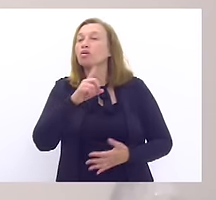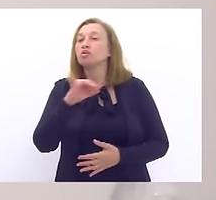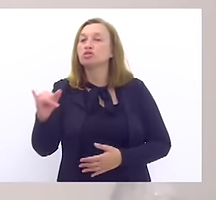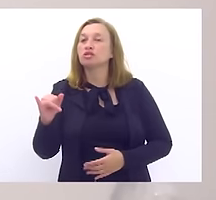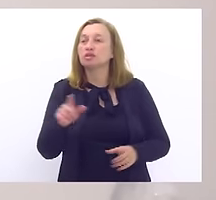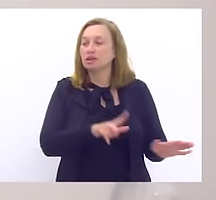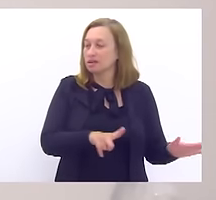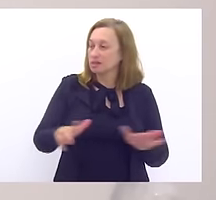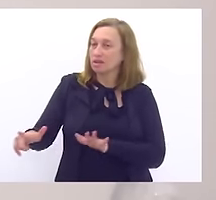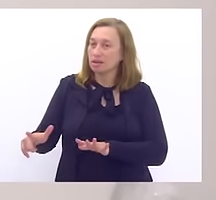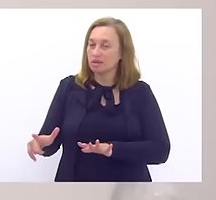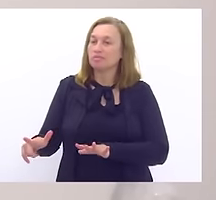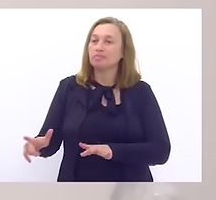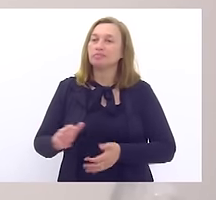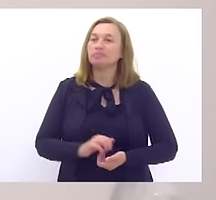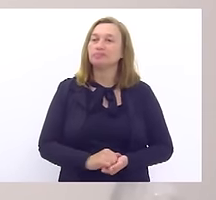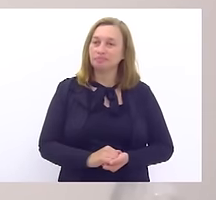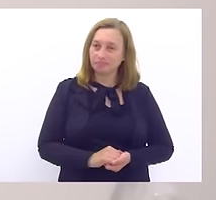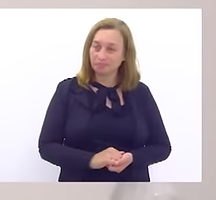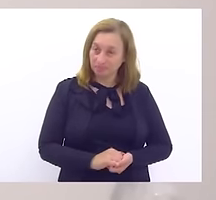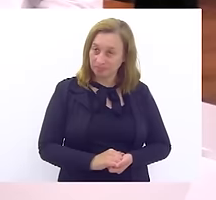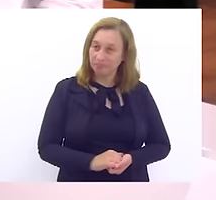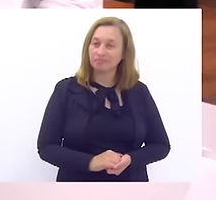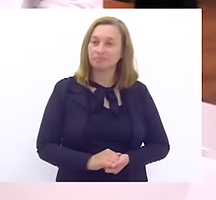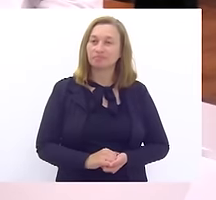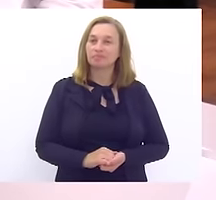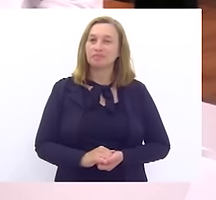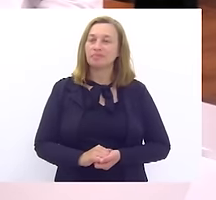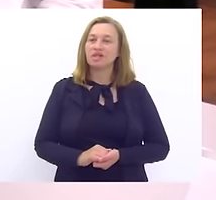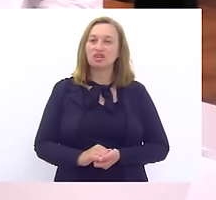tem o maior número de carros Entrando nos pátios